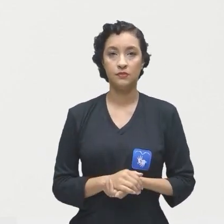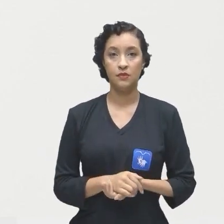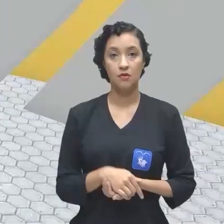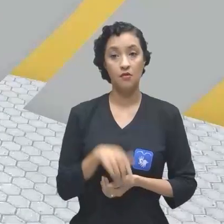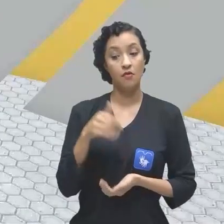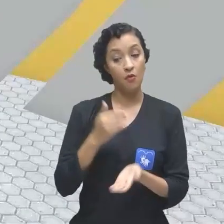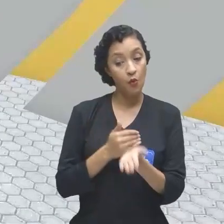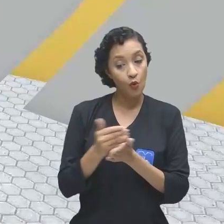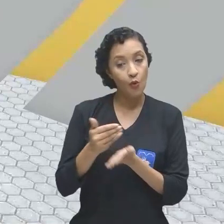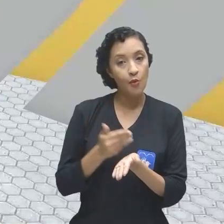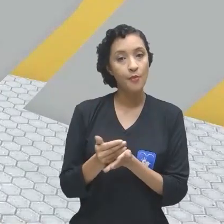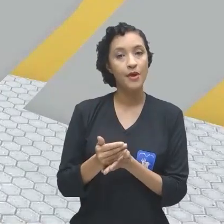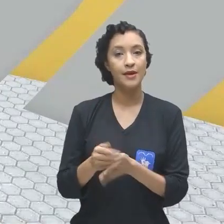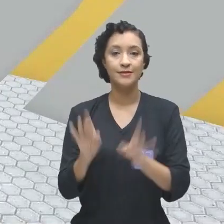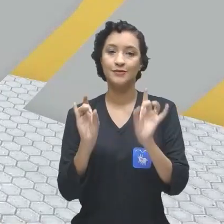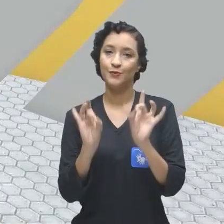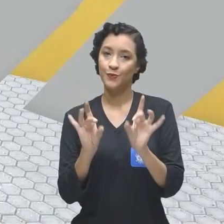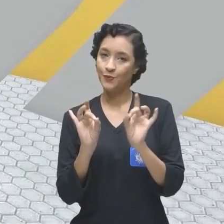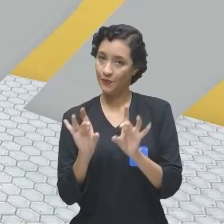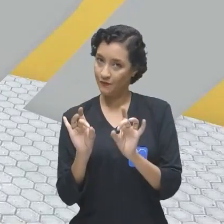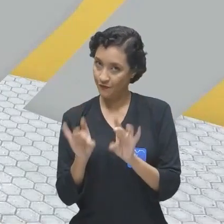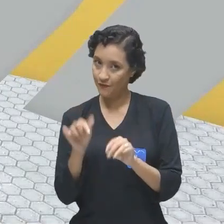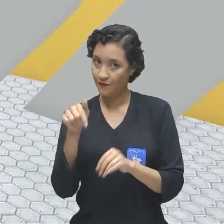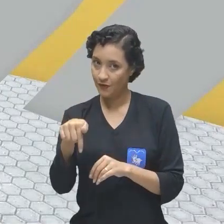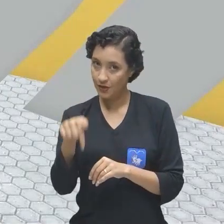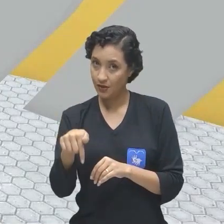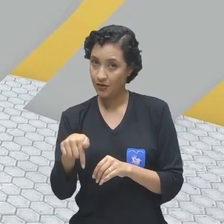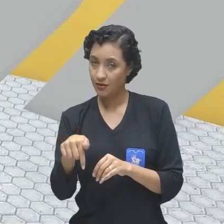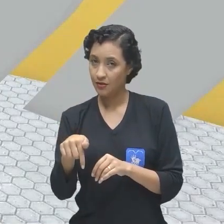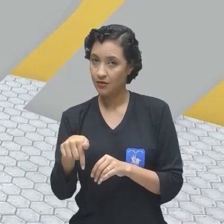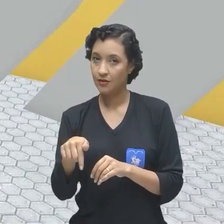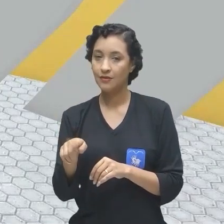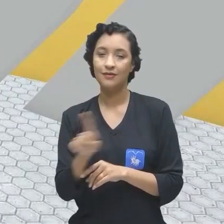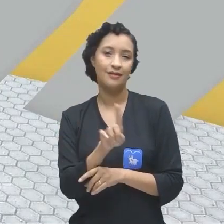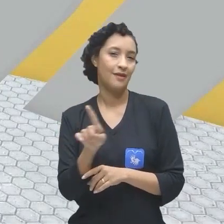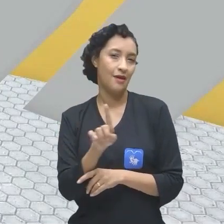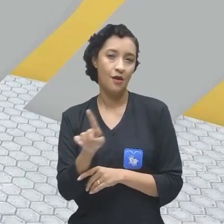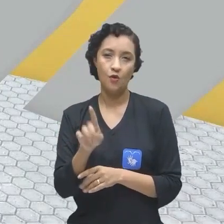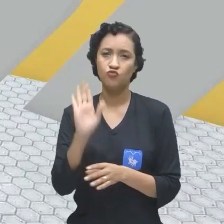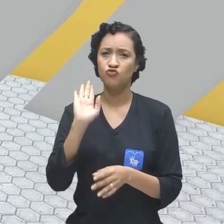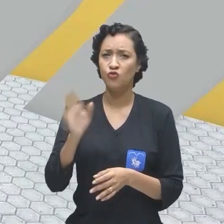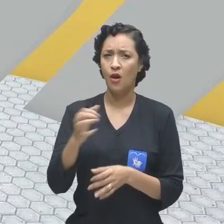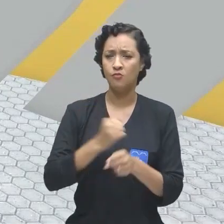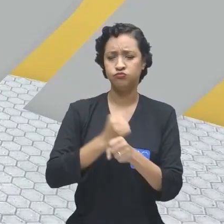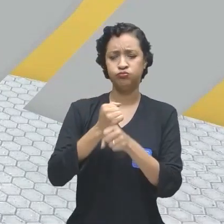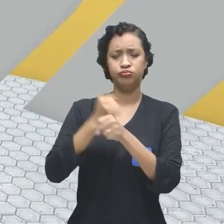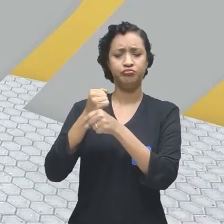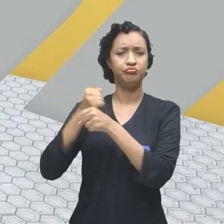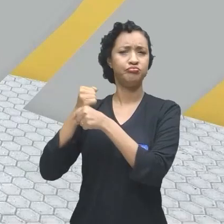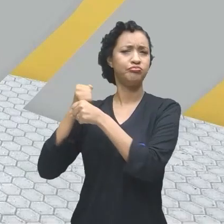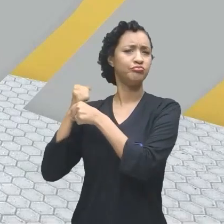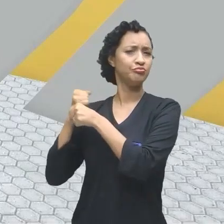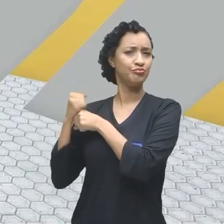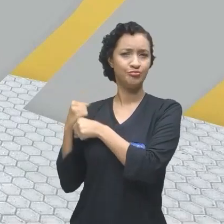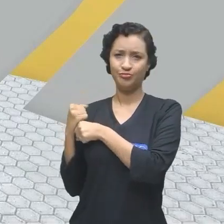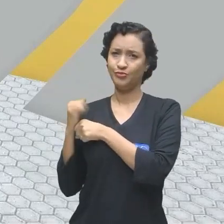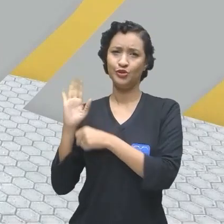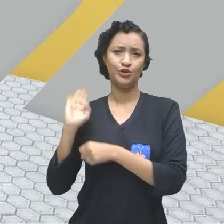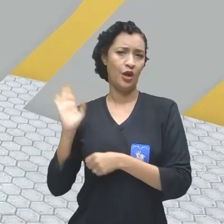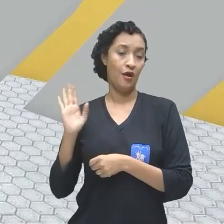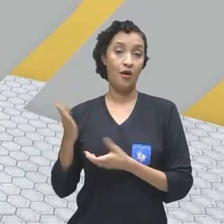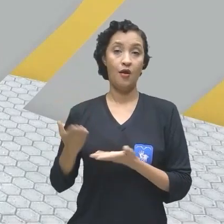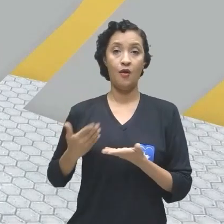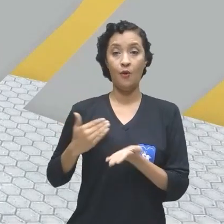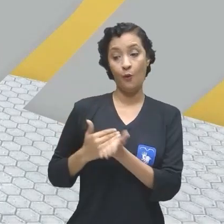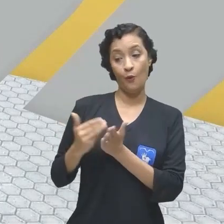setor terciário inicia há muitos e muitos anos com a troca. Isso, por exemplo,